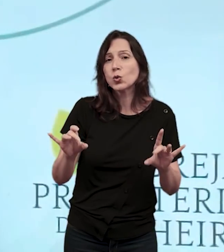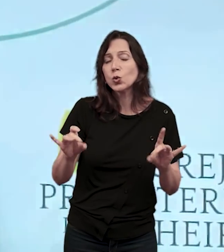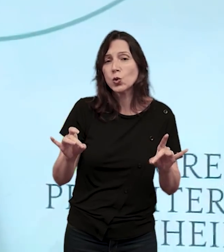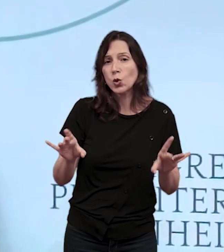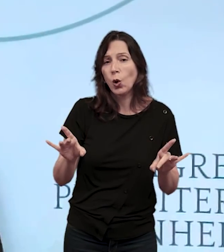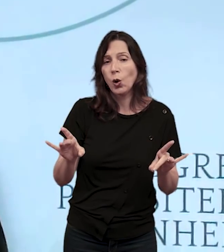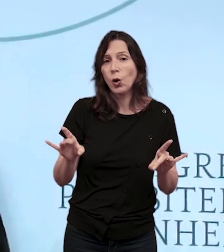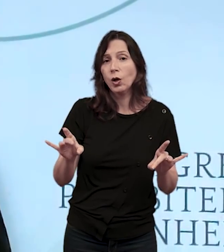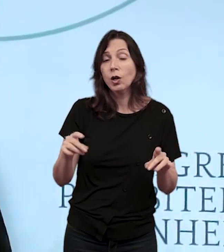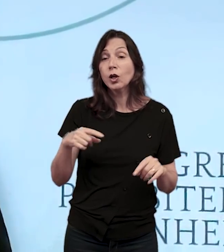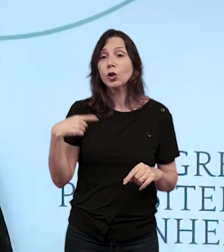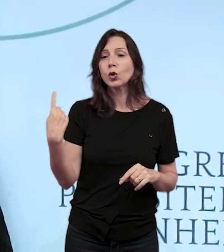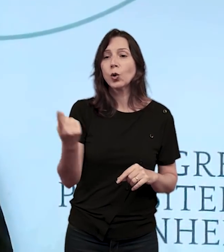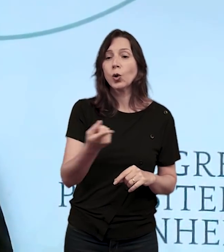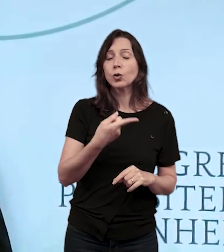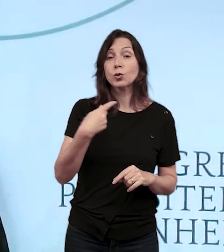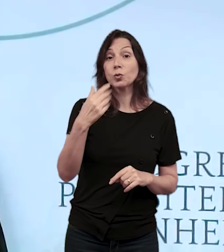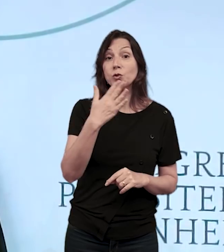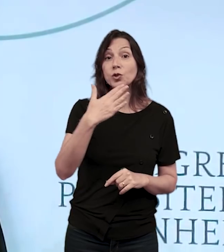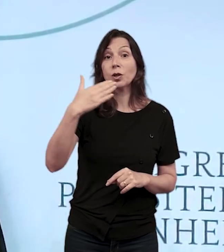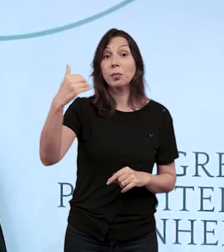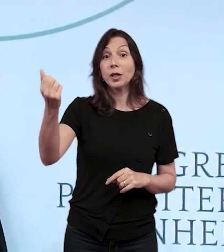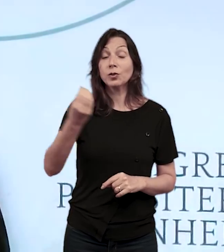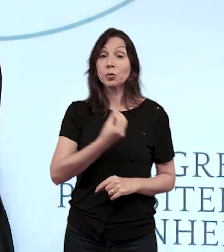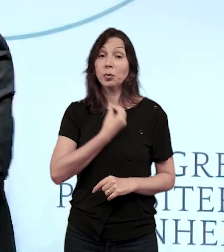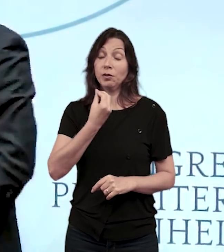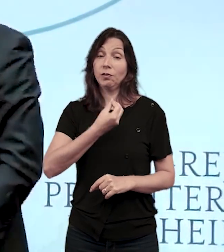uma herança eterna.